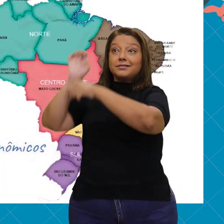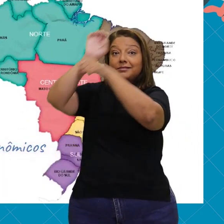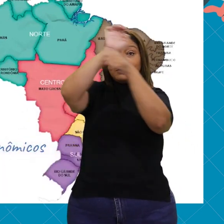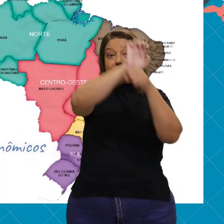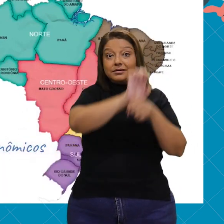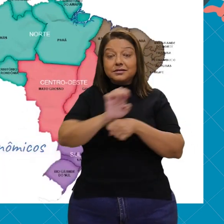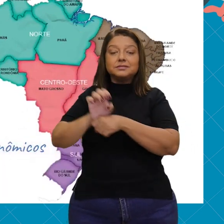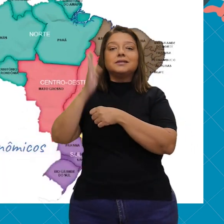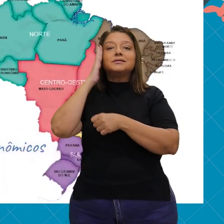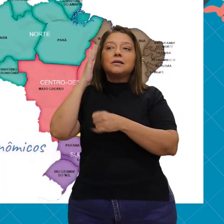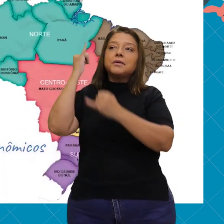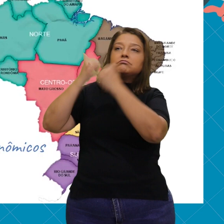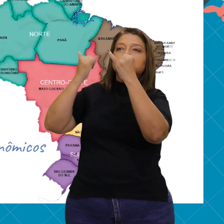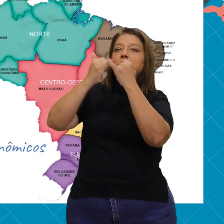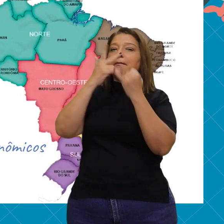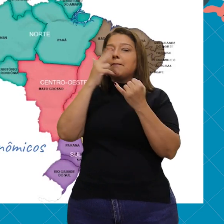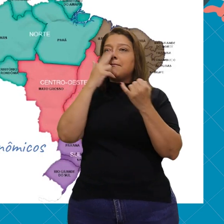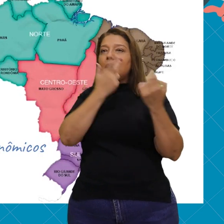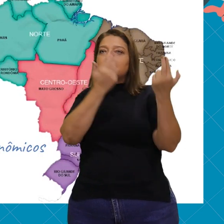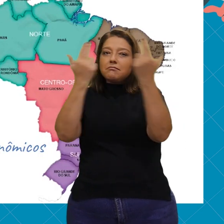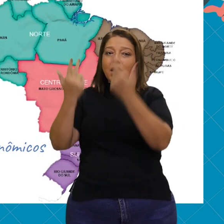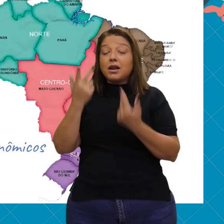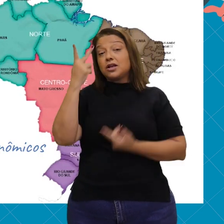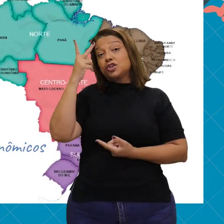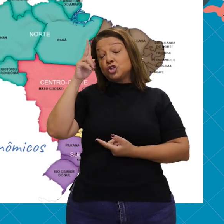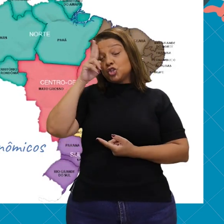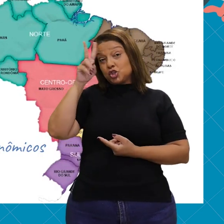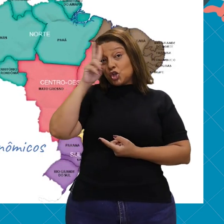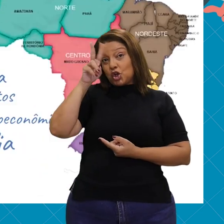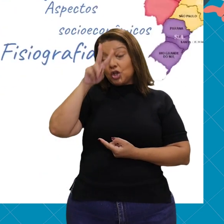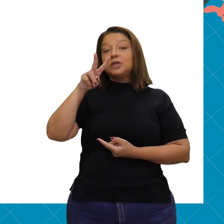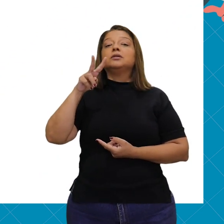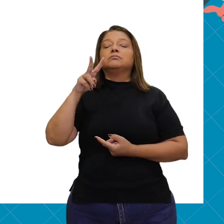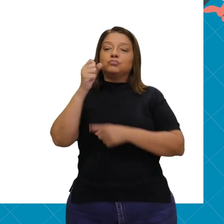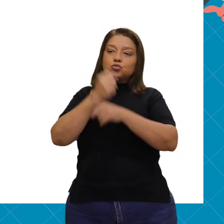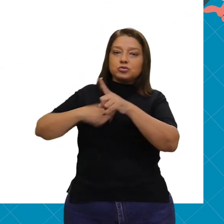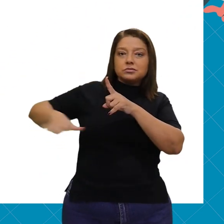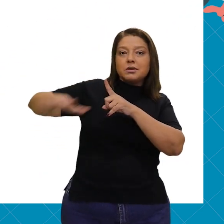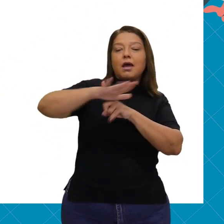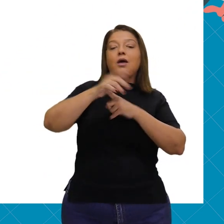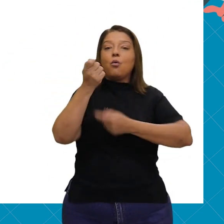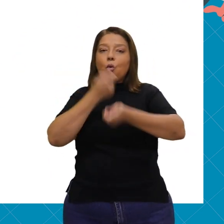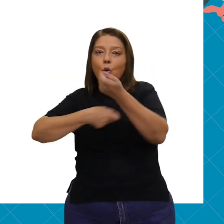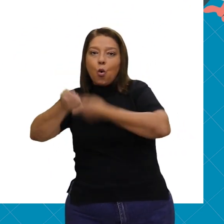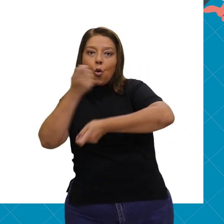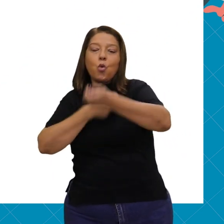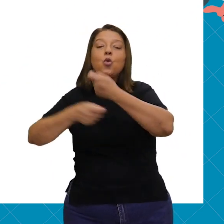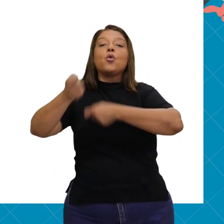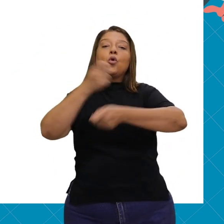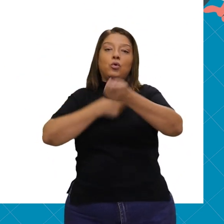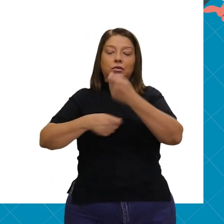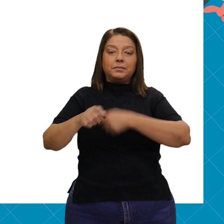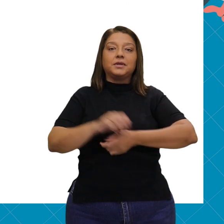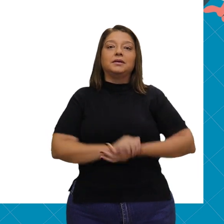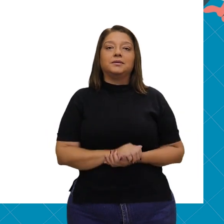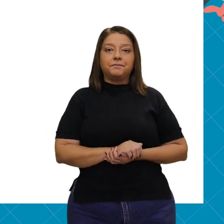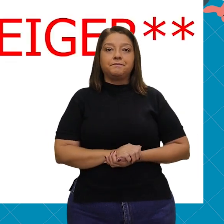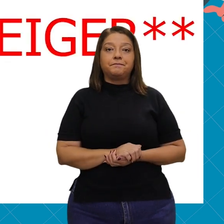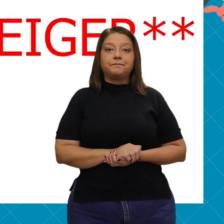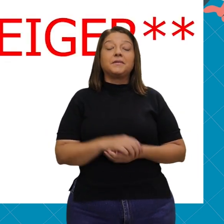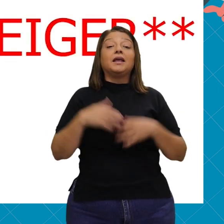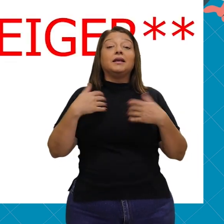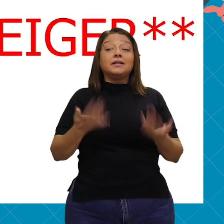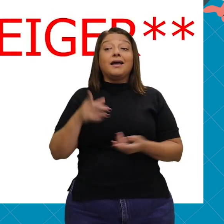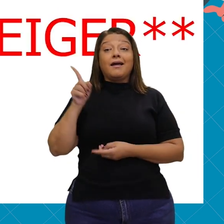os estados com base em suas semelhanças históricas, sociais, econômicas e naturais. Vamos falar agora da proposta de